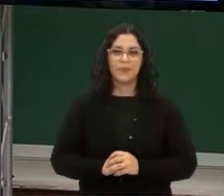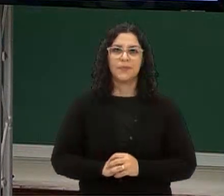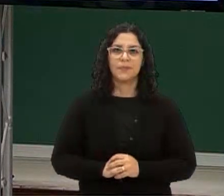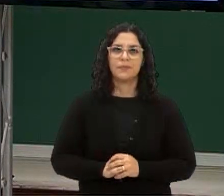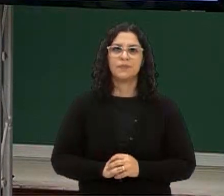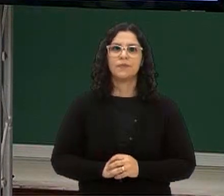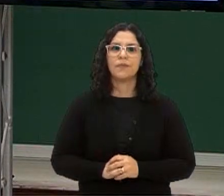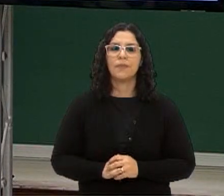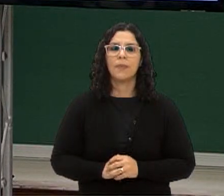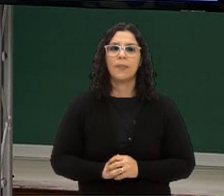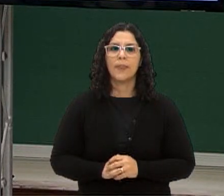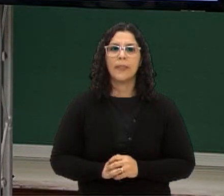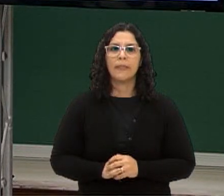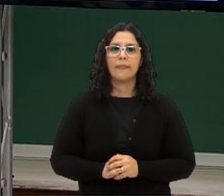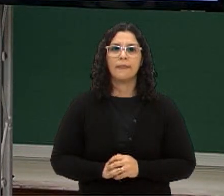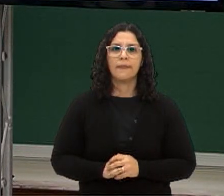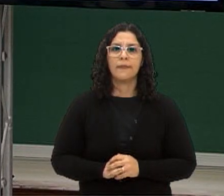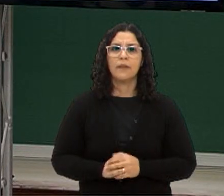Tá?